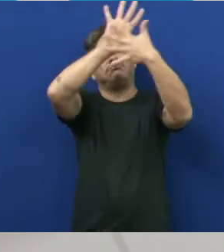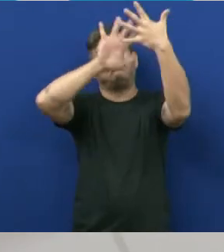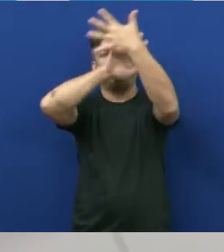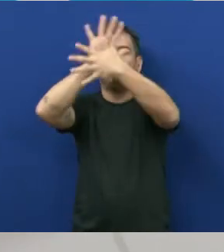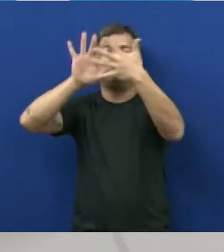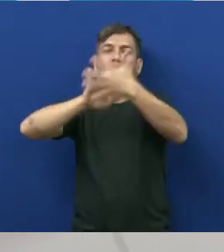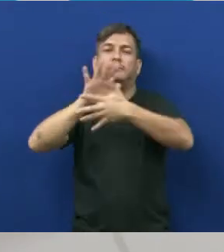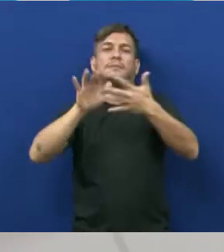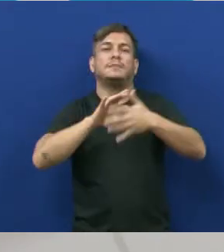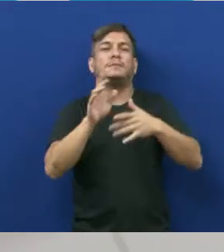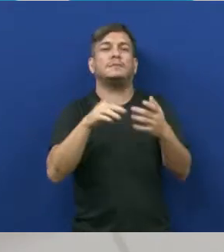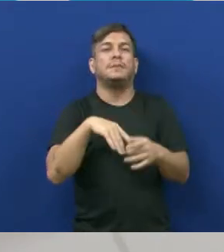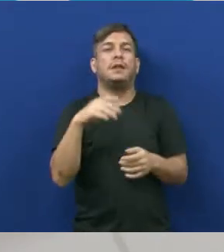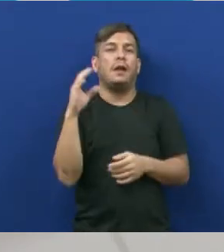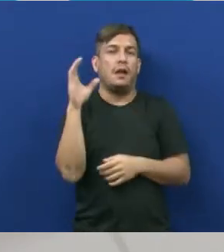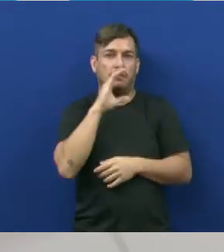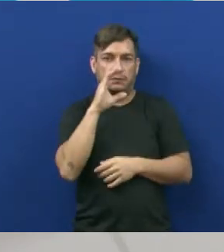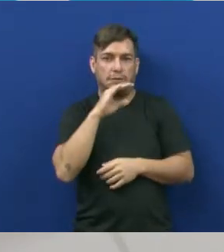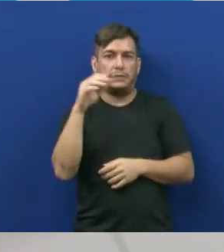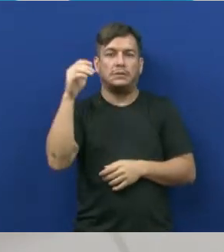galáxia, velocidade da luz,